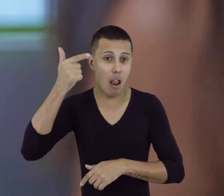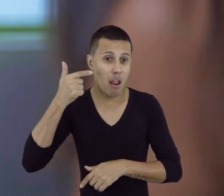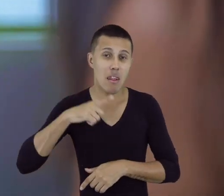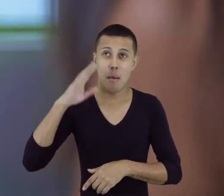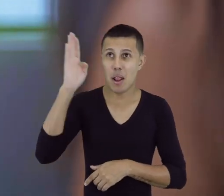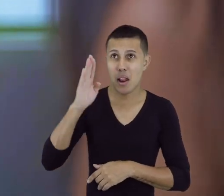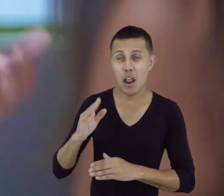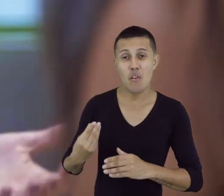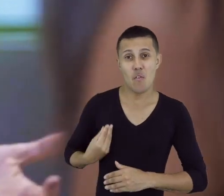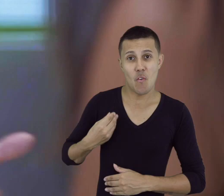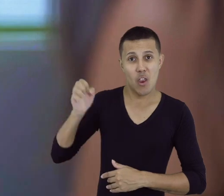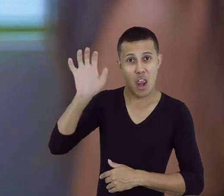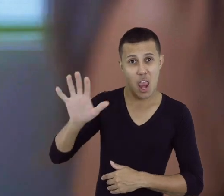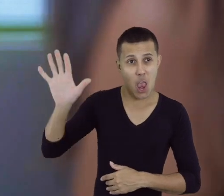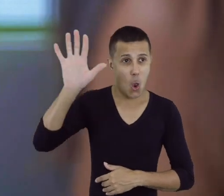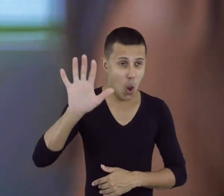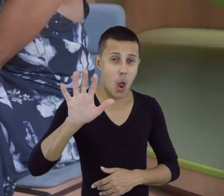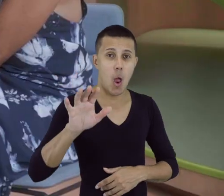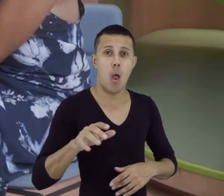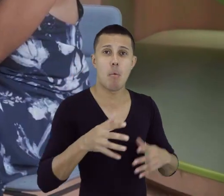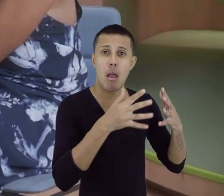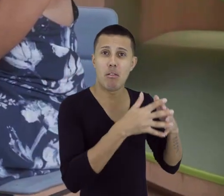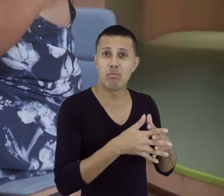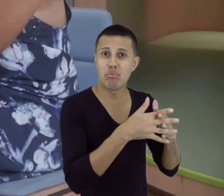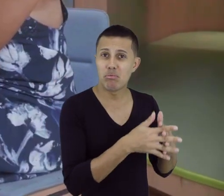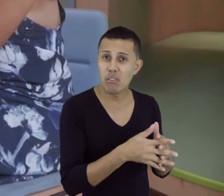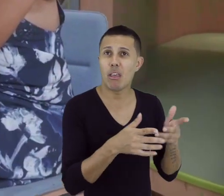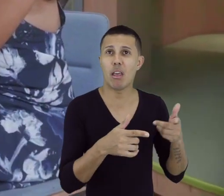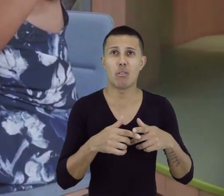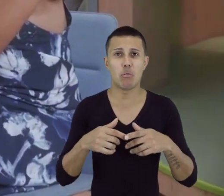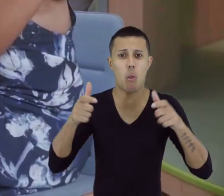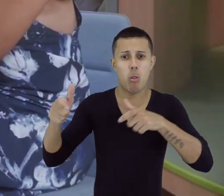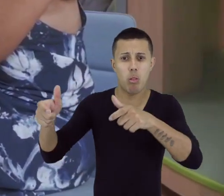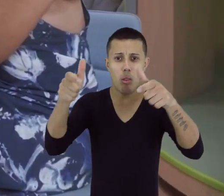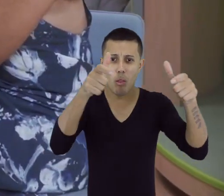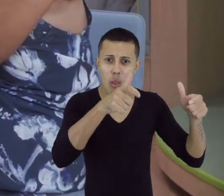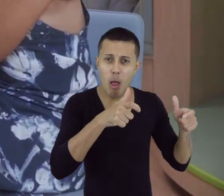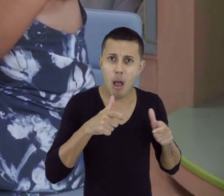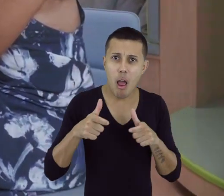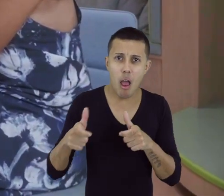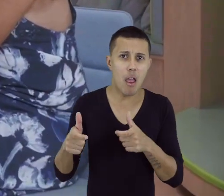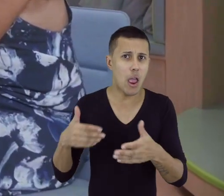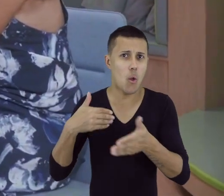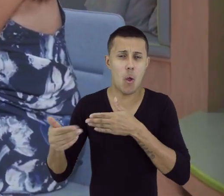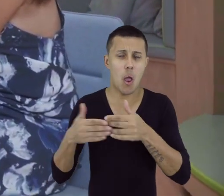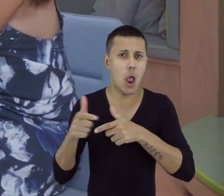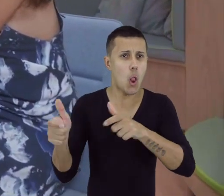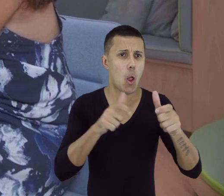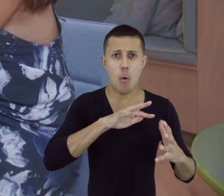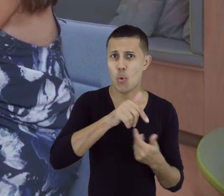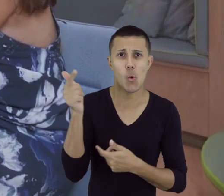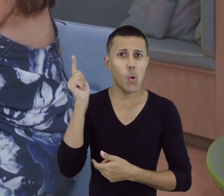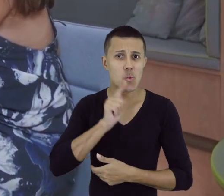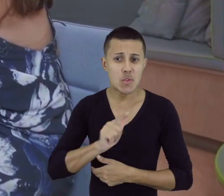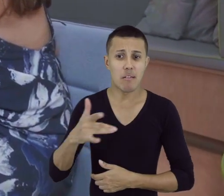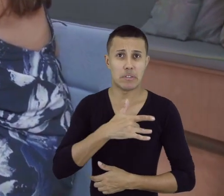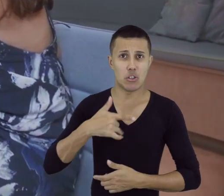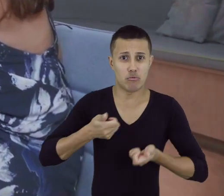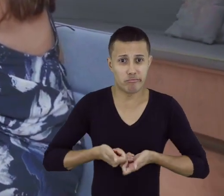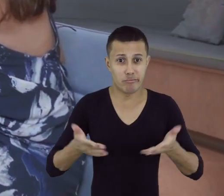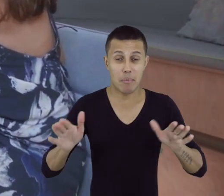no Japão, na Europa, nos Estados Unidos. Você consegue levar a saúde para qualquer canto do mundo, sendo